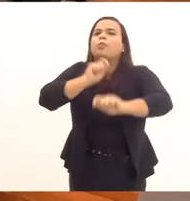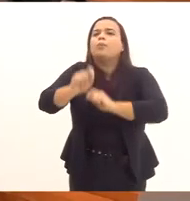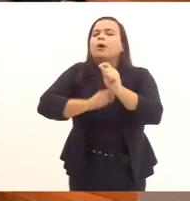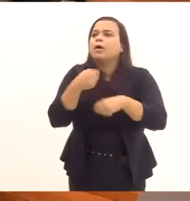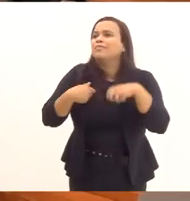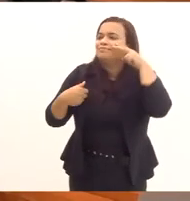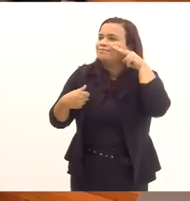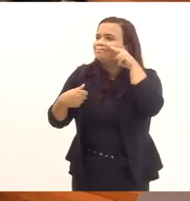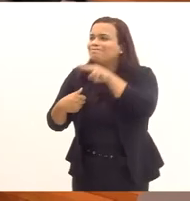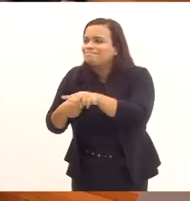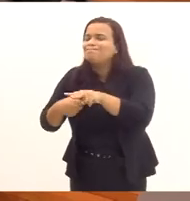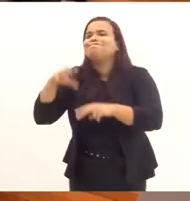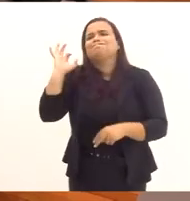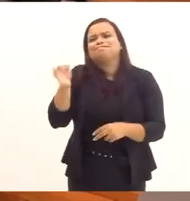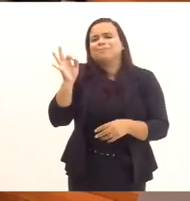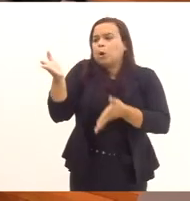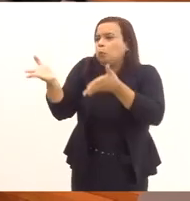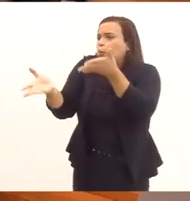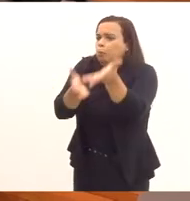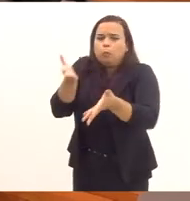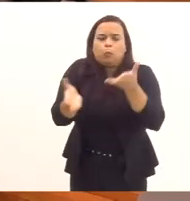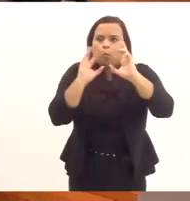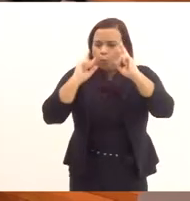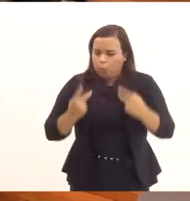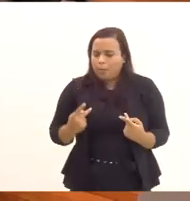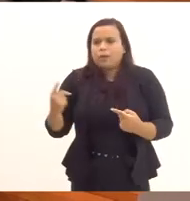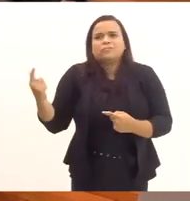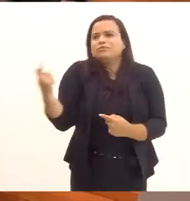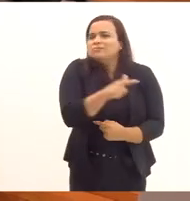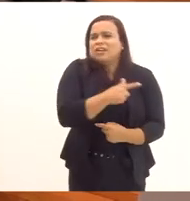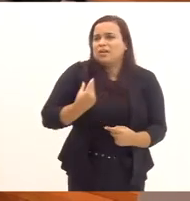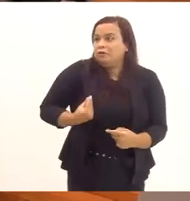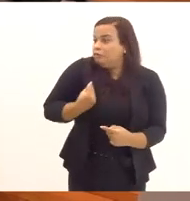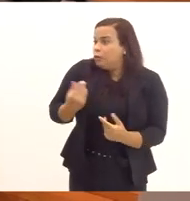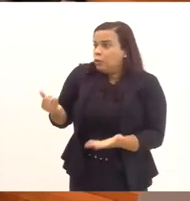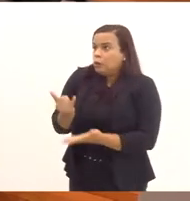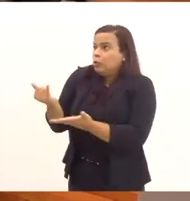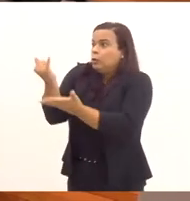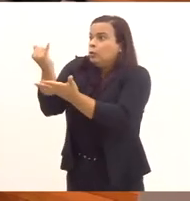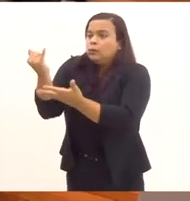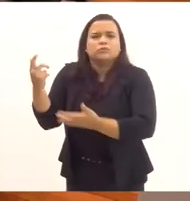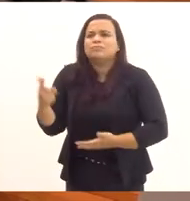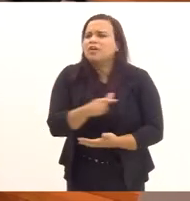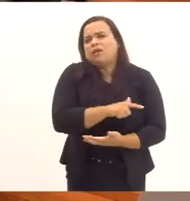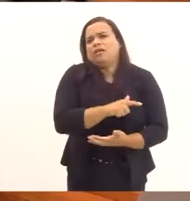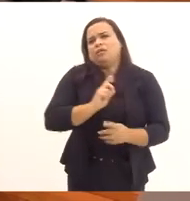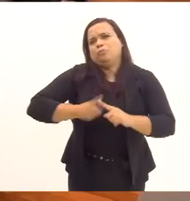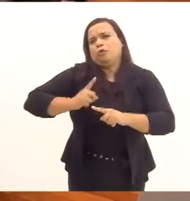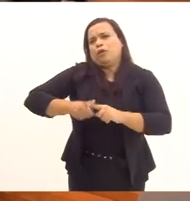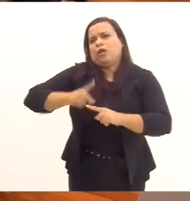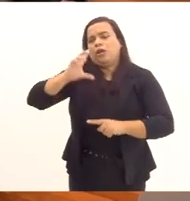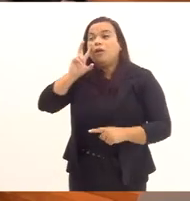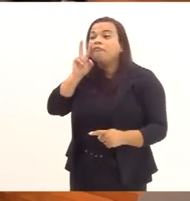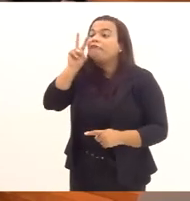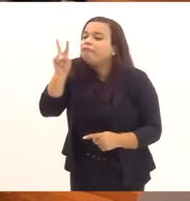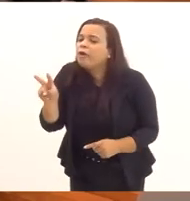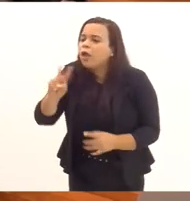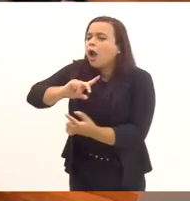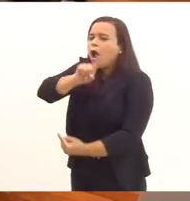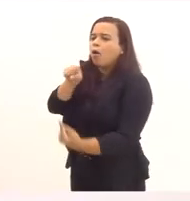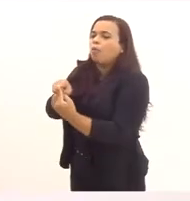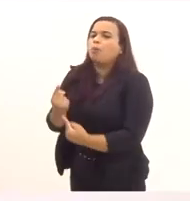que realmente não tem esse zelo pela vida humana porque a única coisa que eles conseguem enxergar